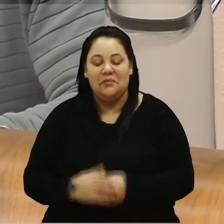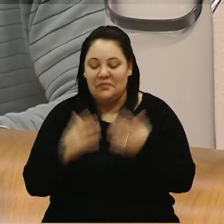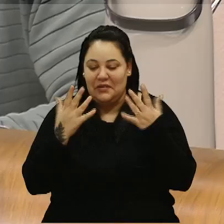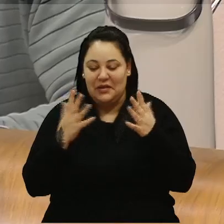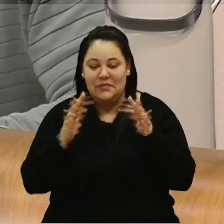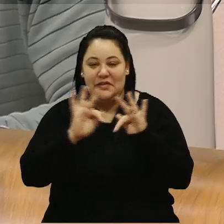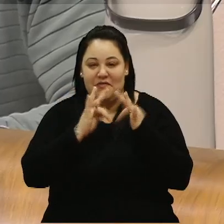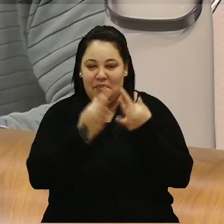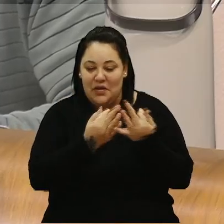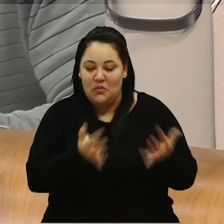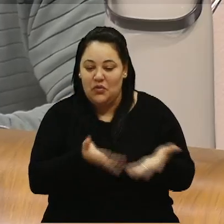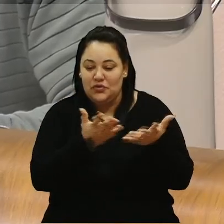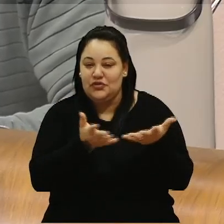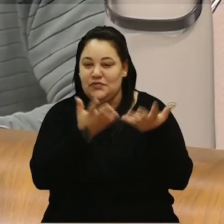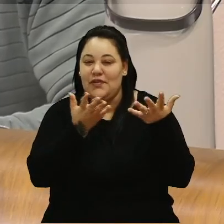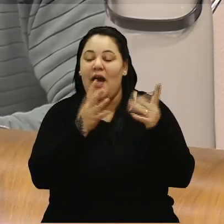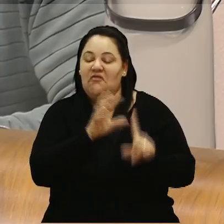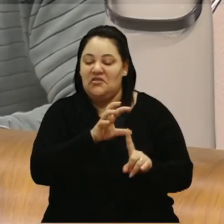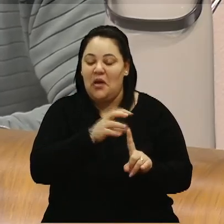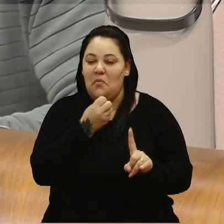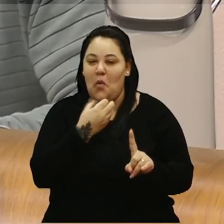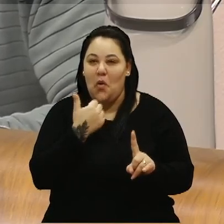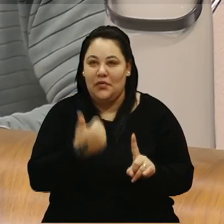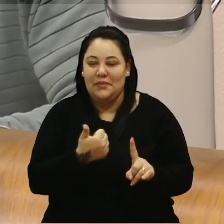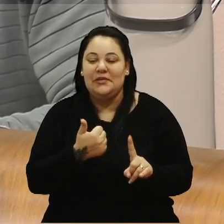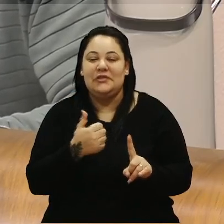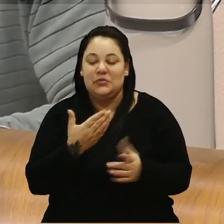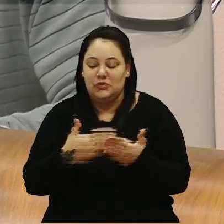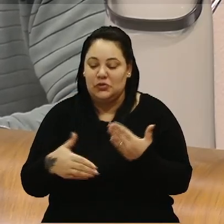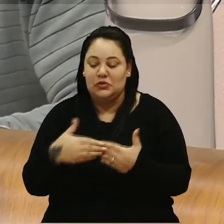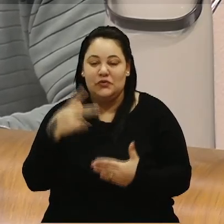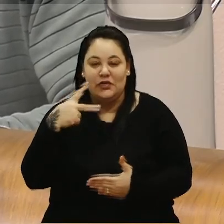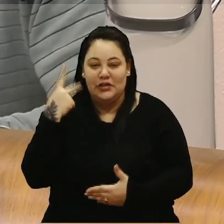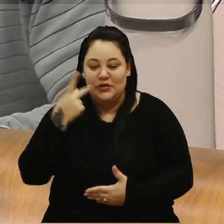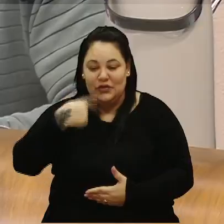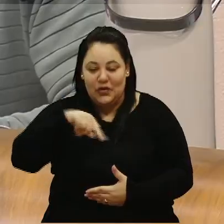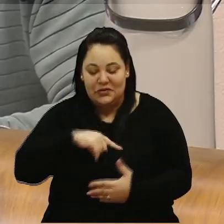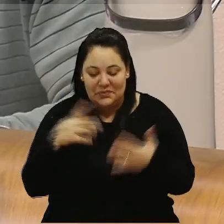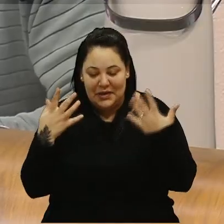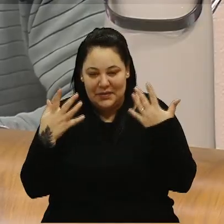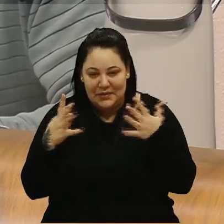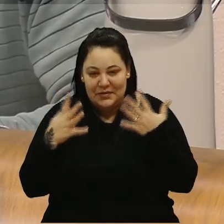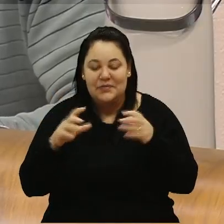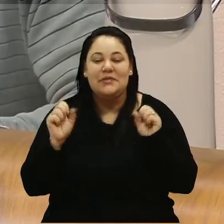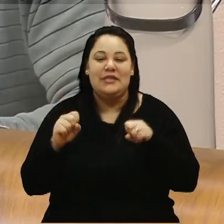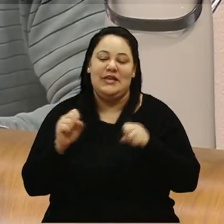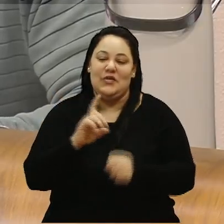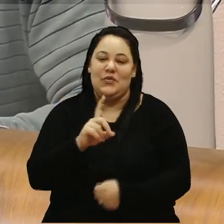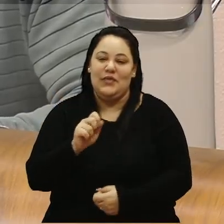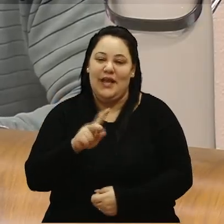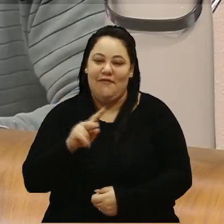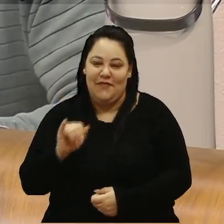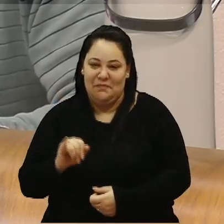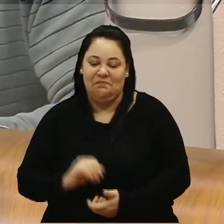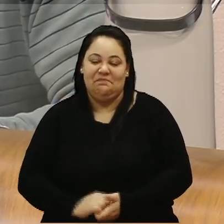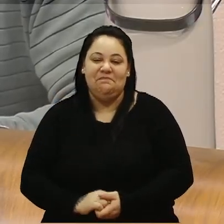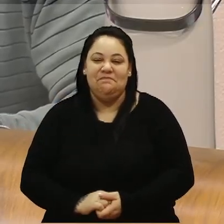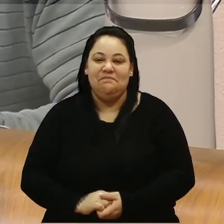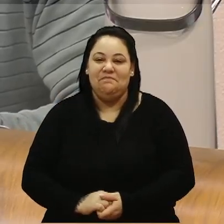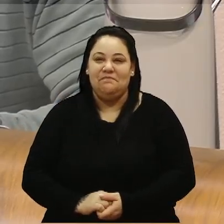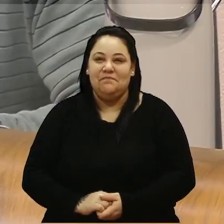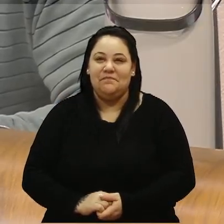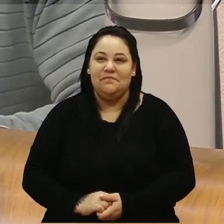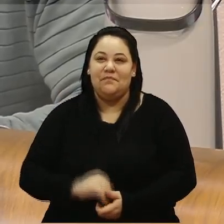pelo incentivo, um voto coletivo aqui de louvor ao estudante Davi. Com a palavra,